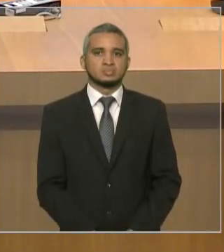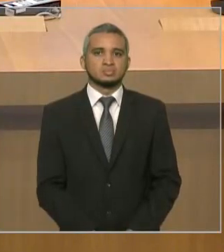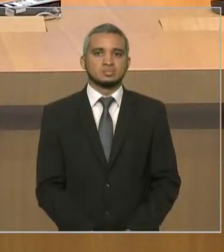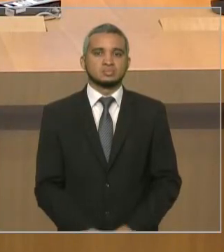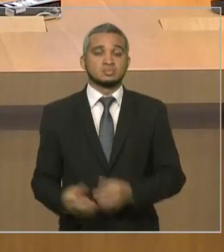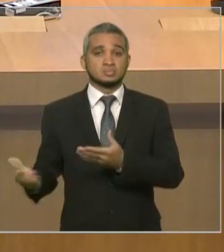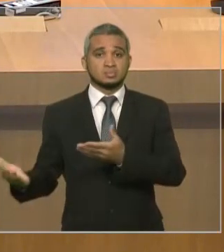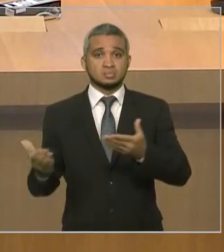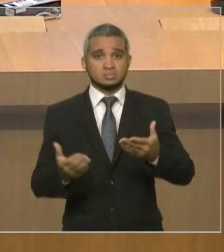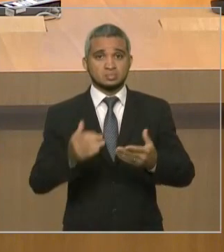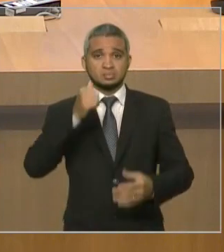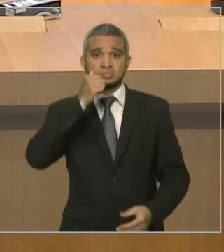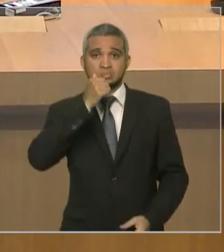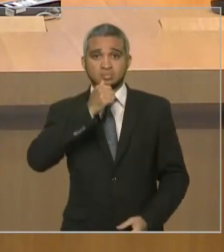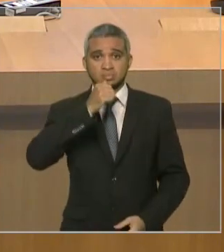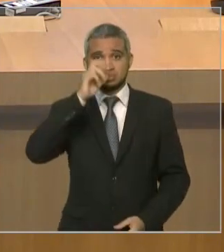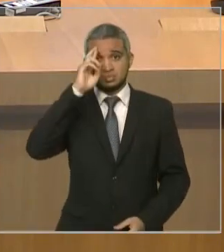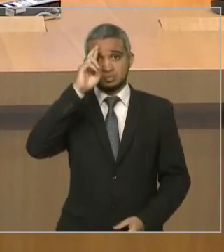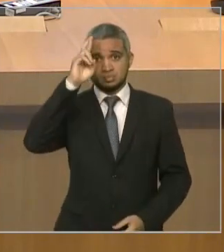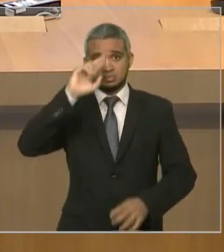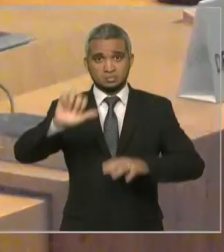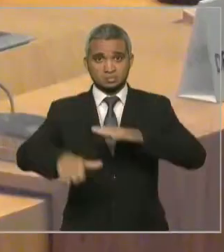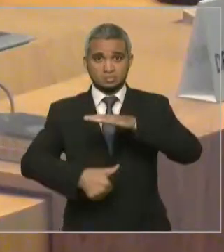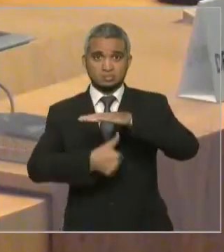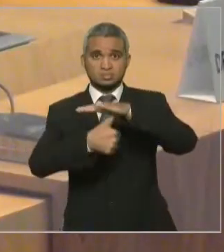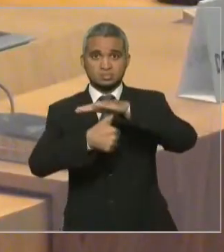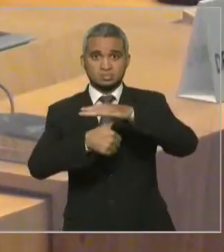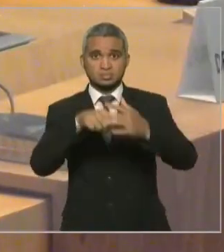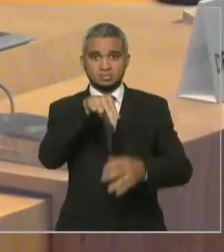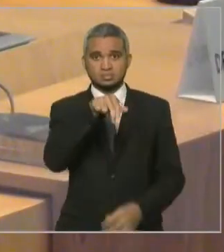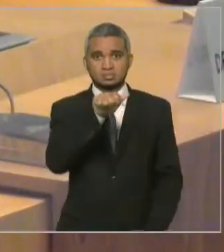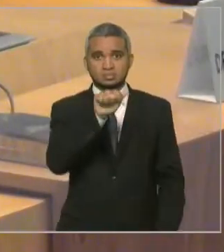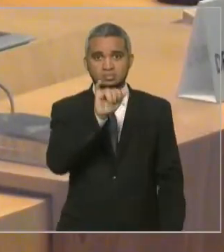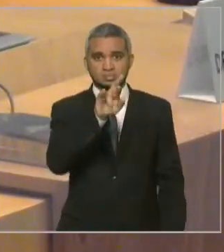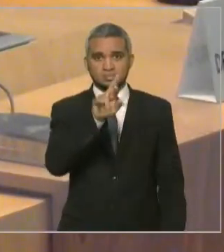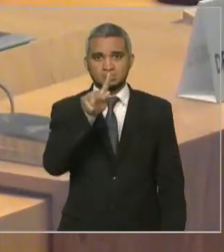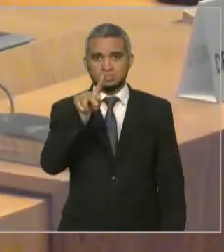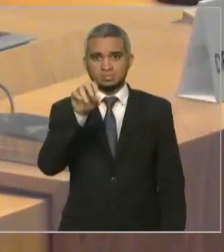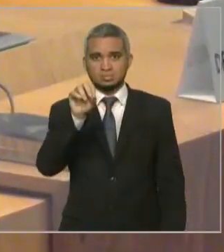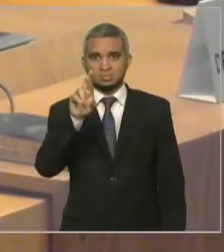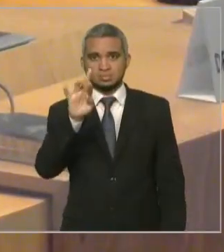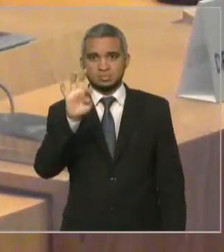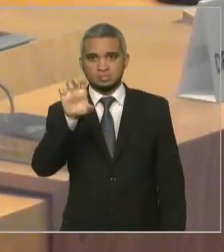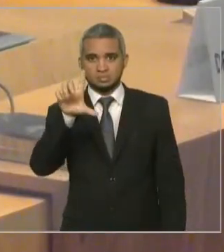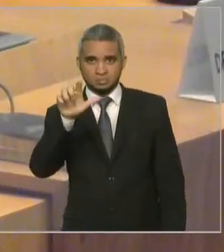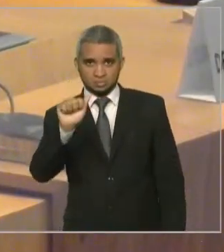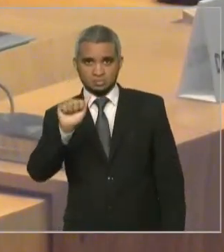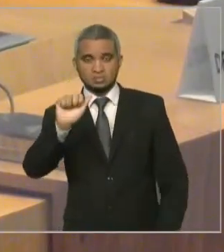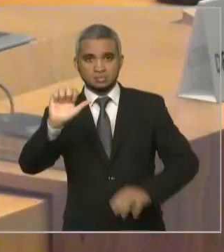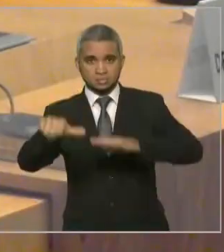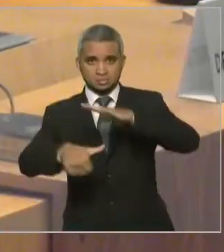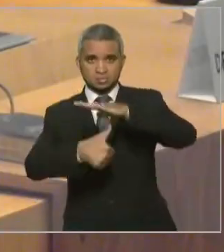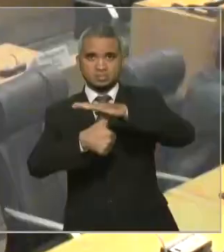Magnífica reitora Nair Portela, reitora da Universidade Federal do Maranhão.